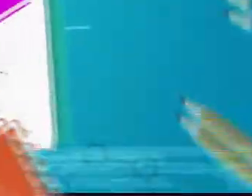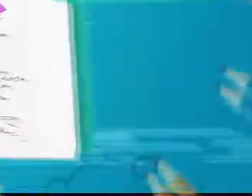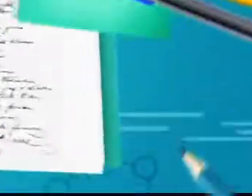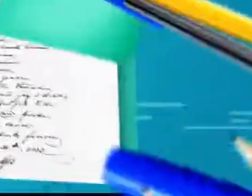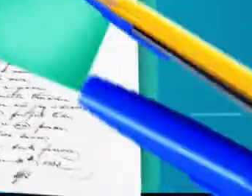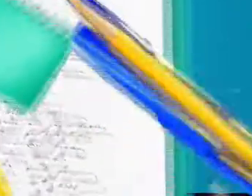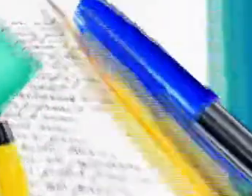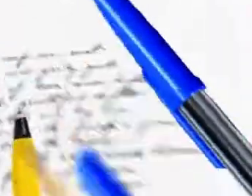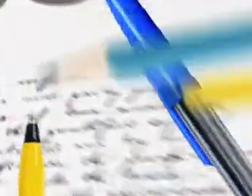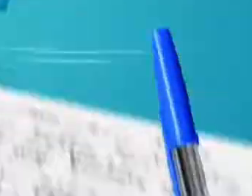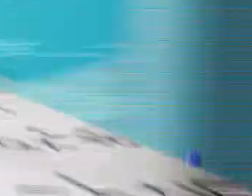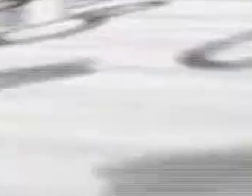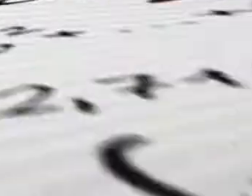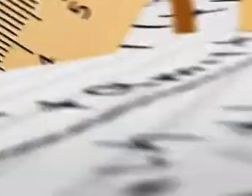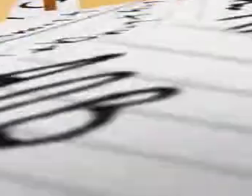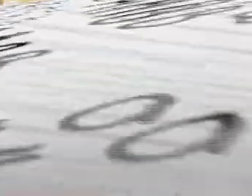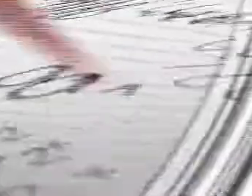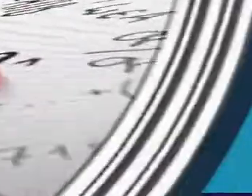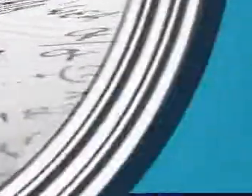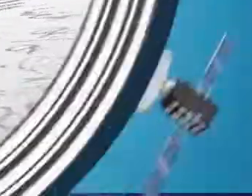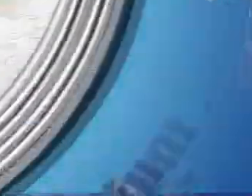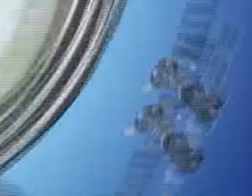E aí